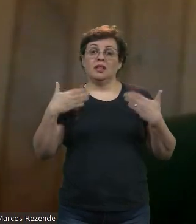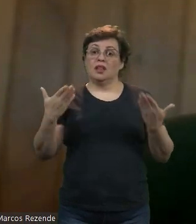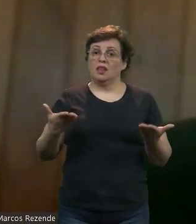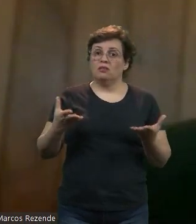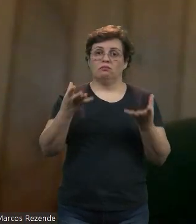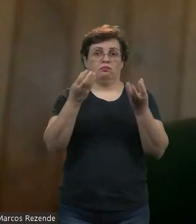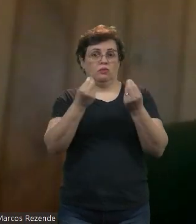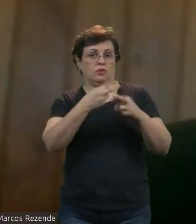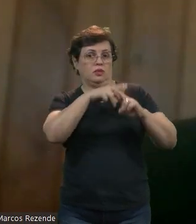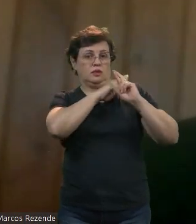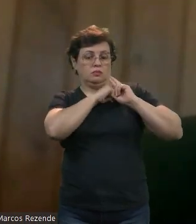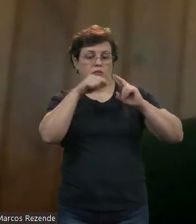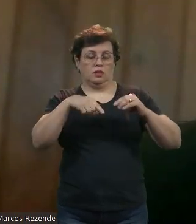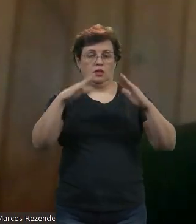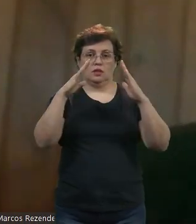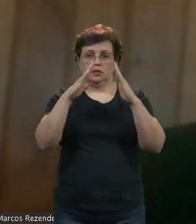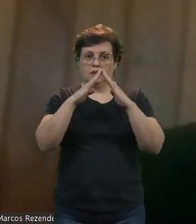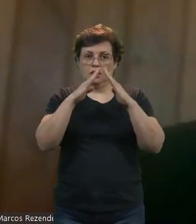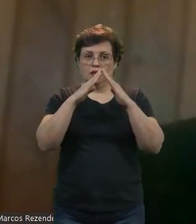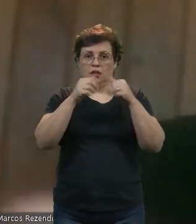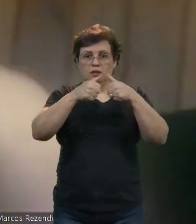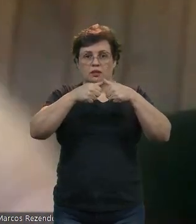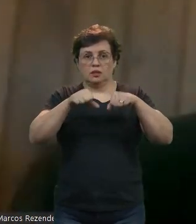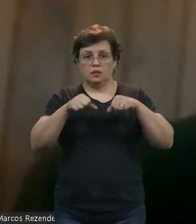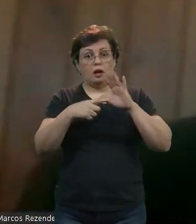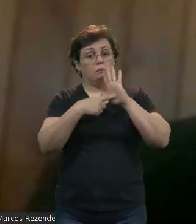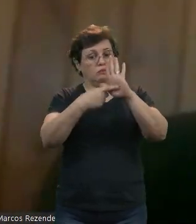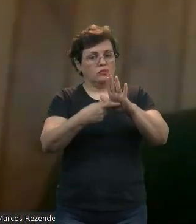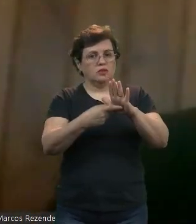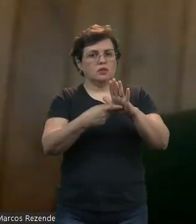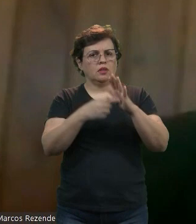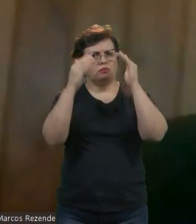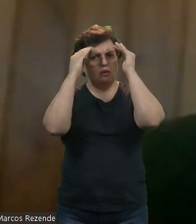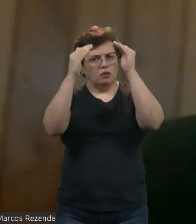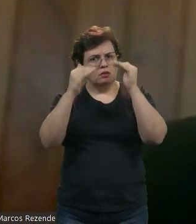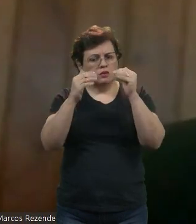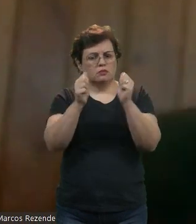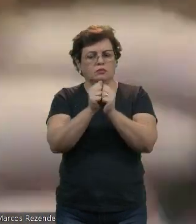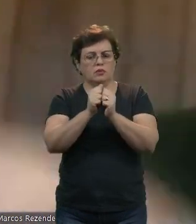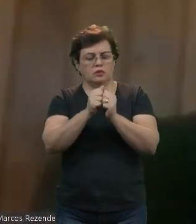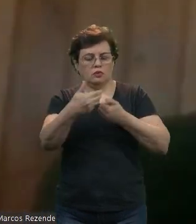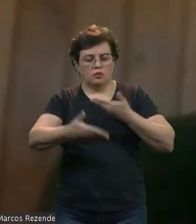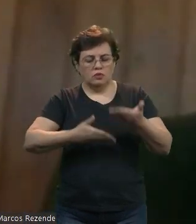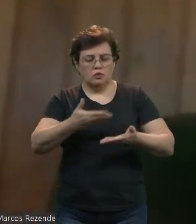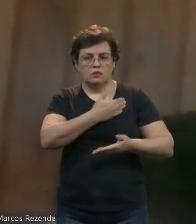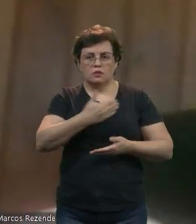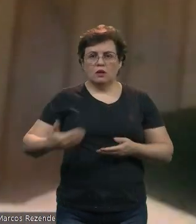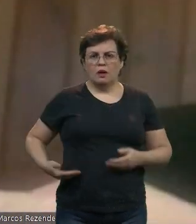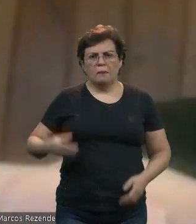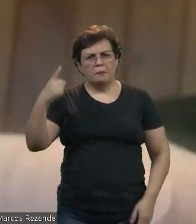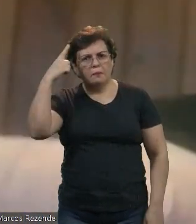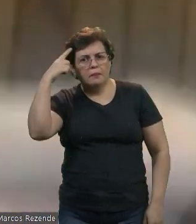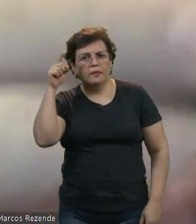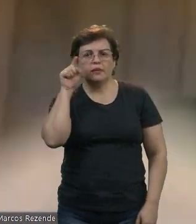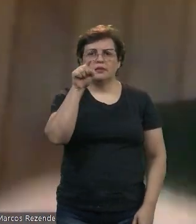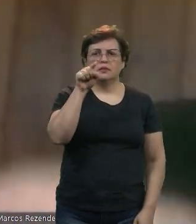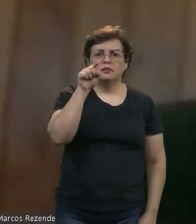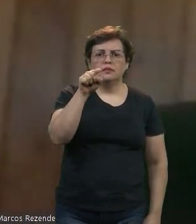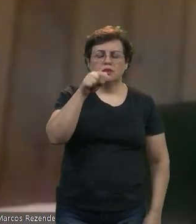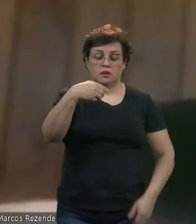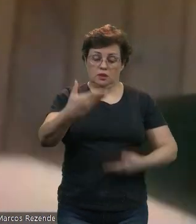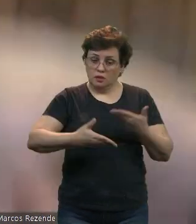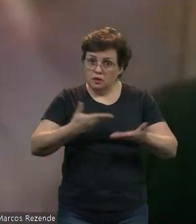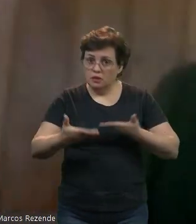muita responsabilidade, essa casa está dando uma demonstração de respeito com o servidor público. Imaginem vocês,